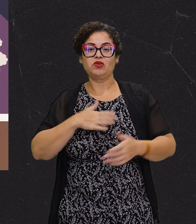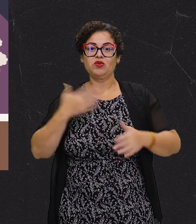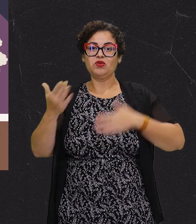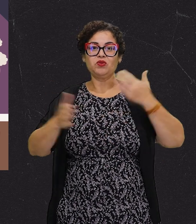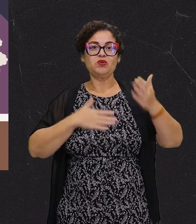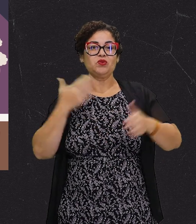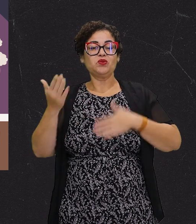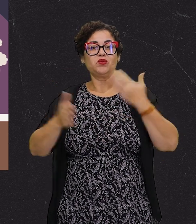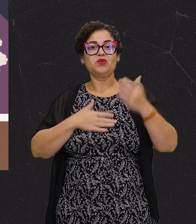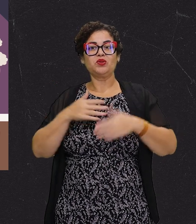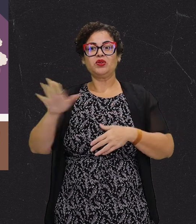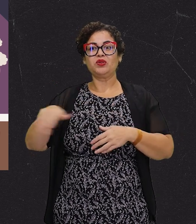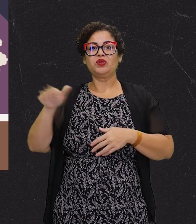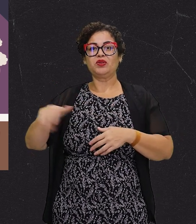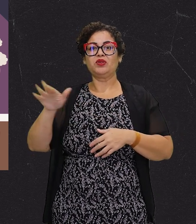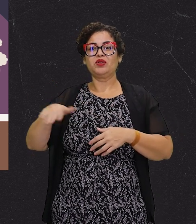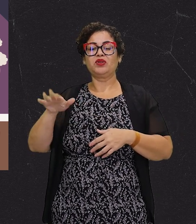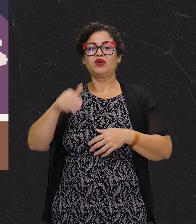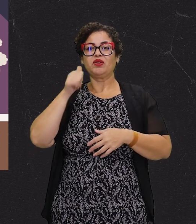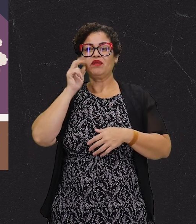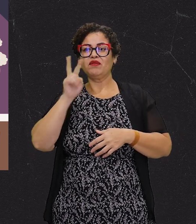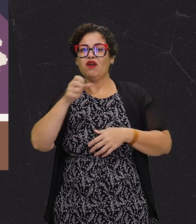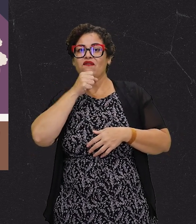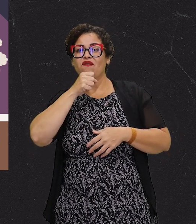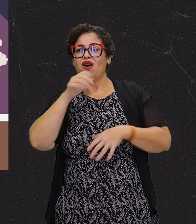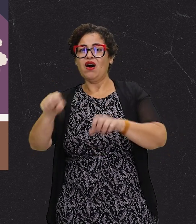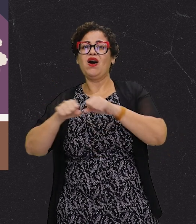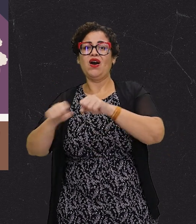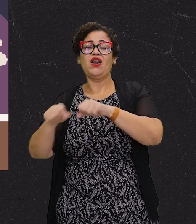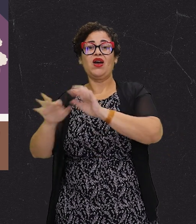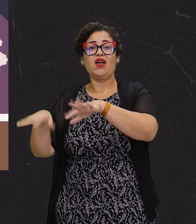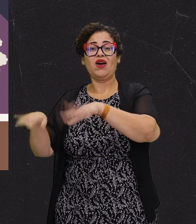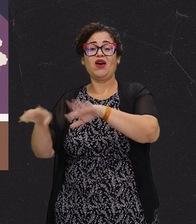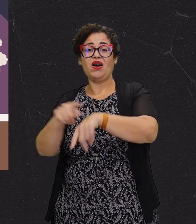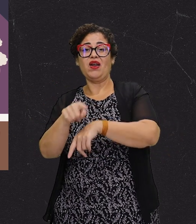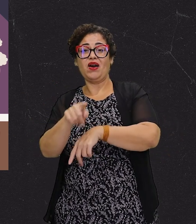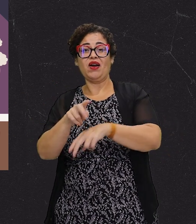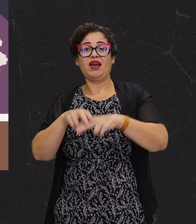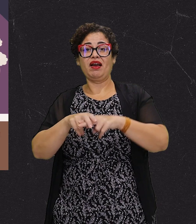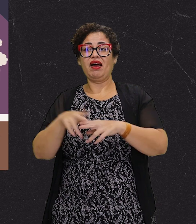Emília, muito assustada, chamou a atenção da vovó.